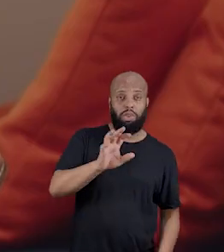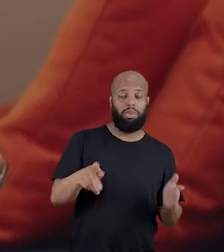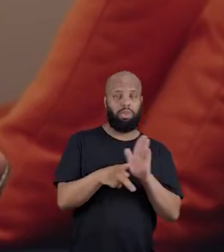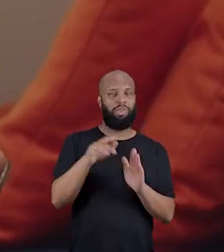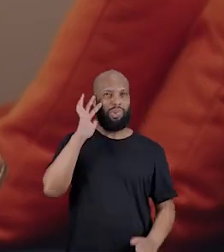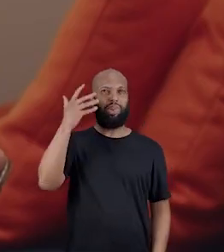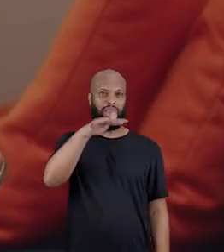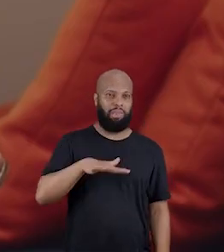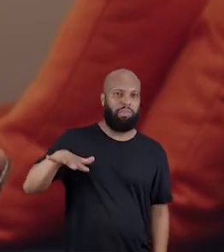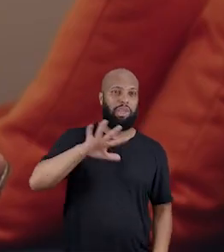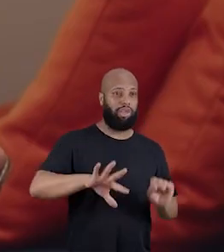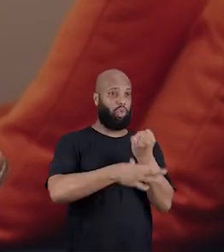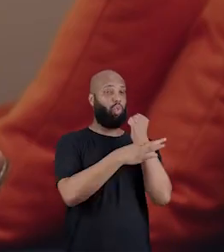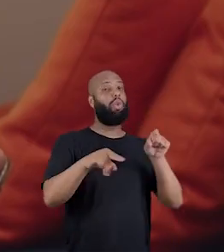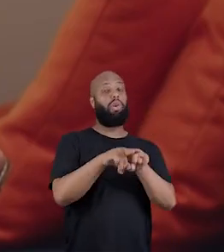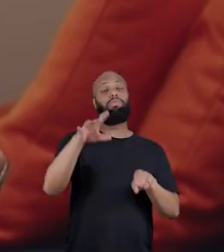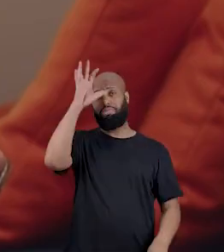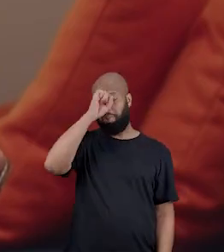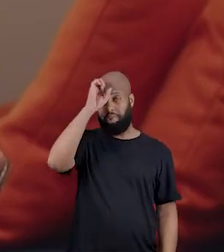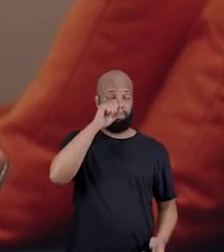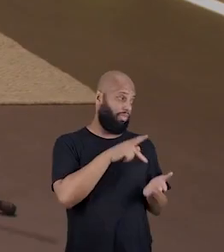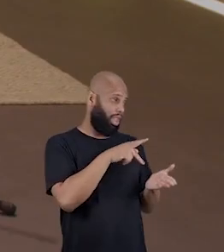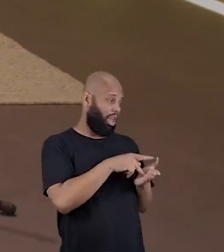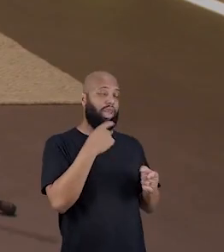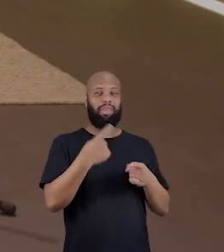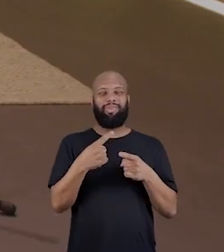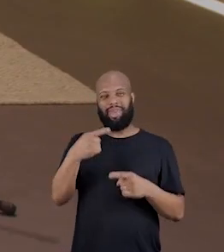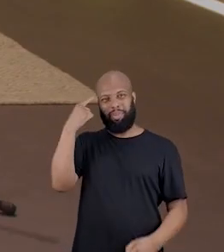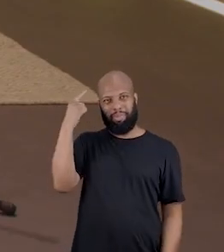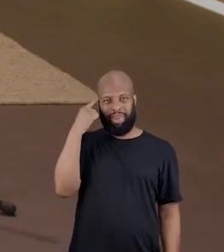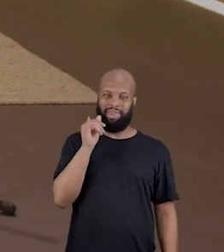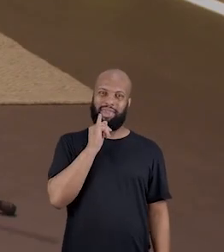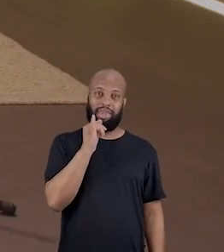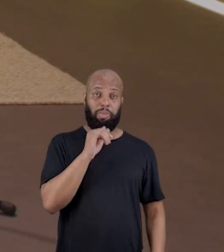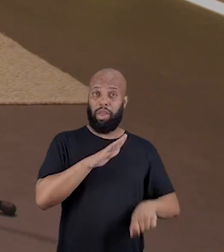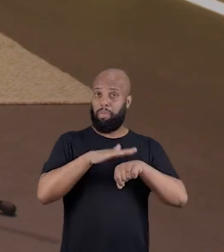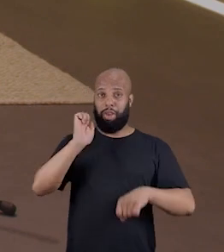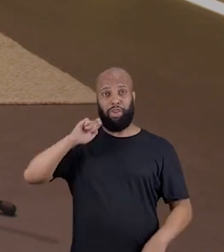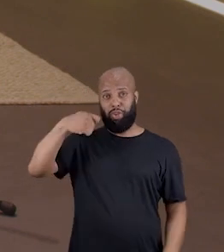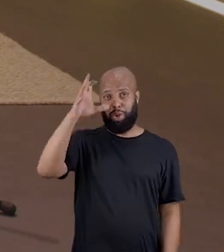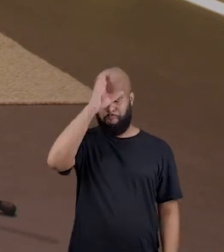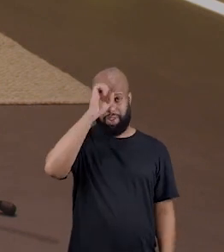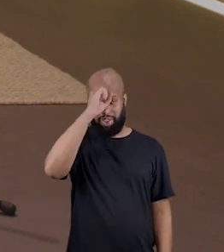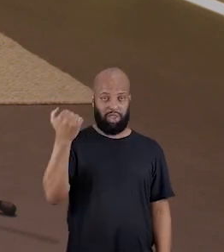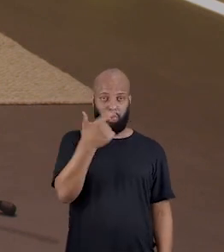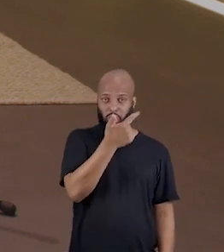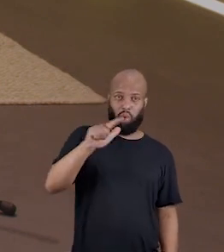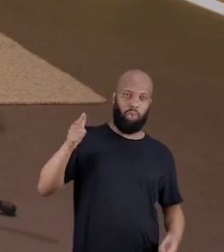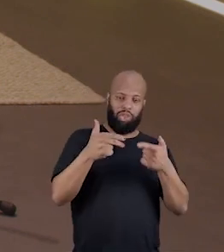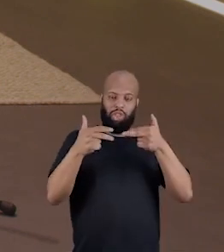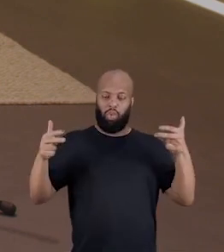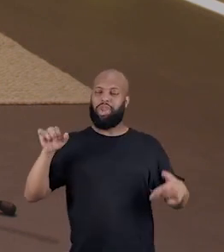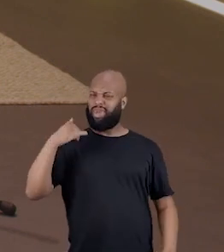isso para solucionar, né, esse ambiente seguro para solucionar, mas também para aprender. Total. Pensa assim... É muito mais sobre aprendizado